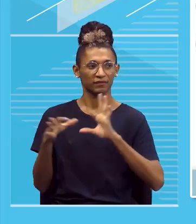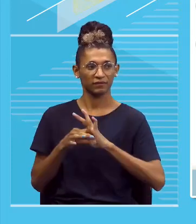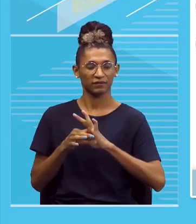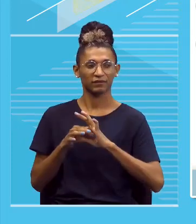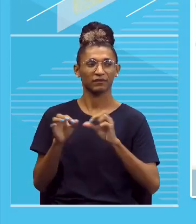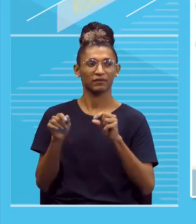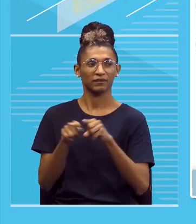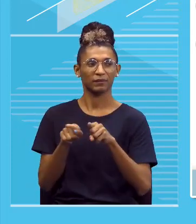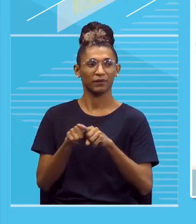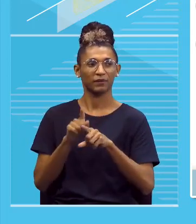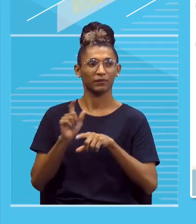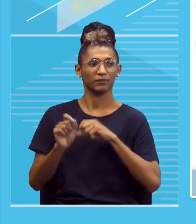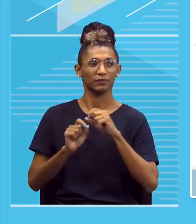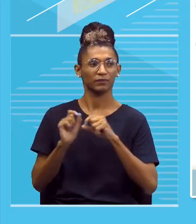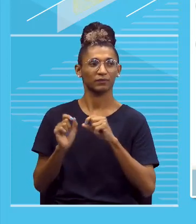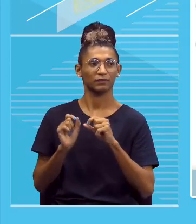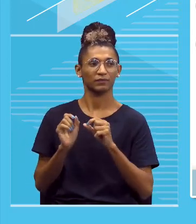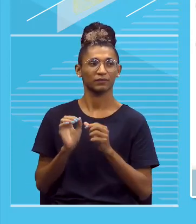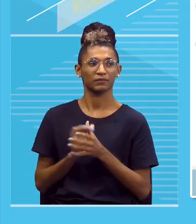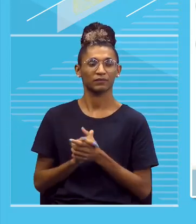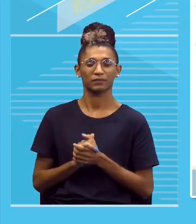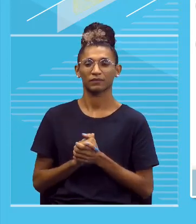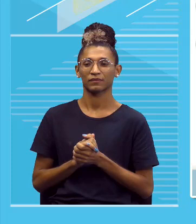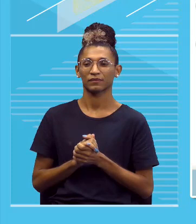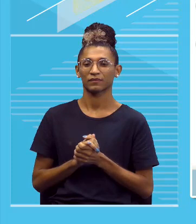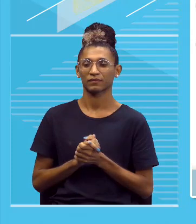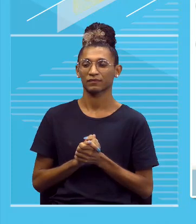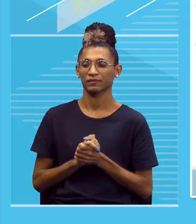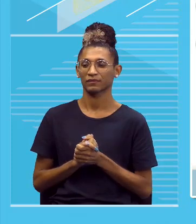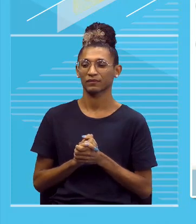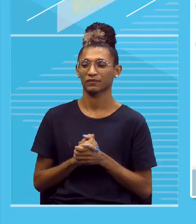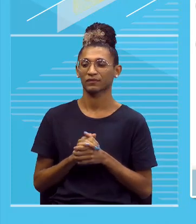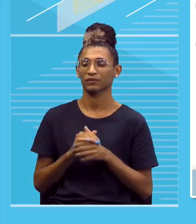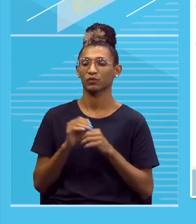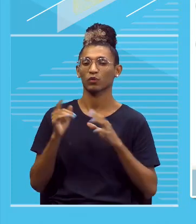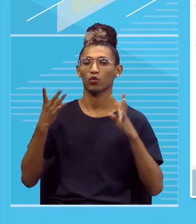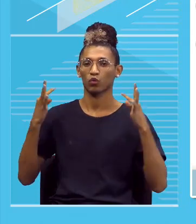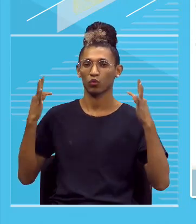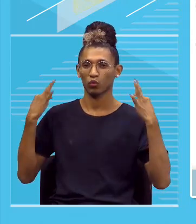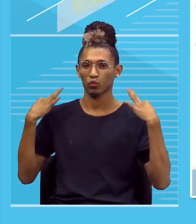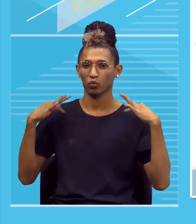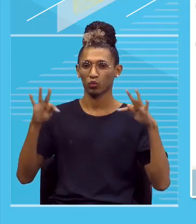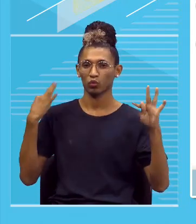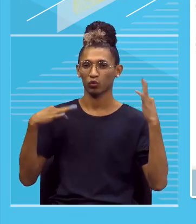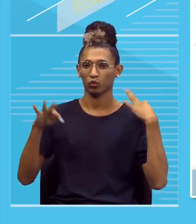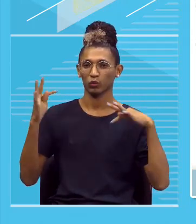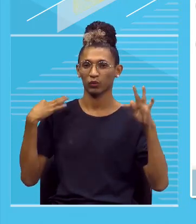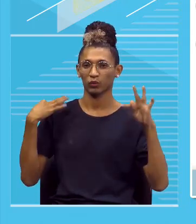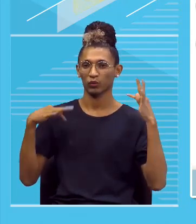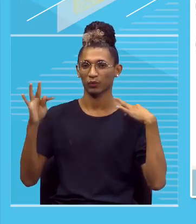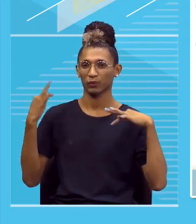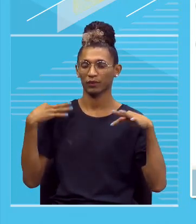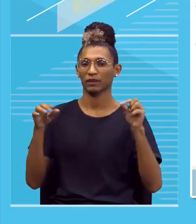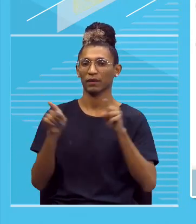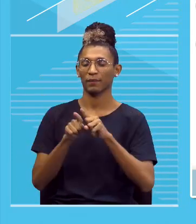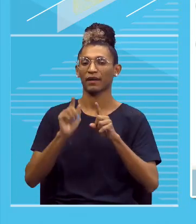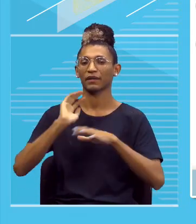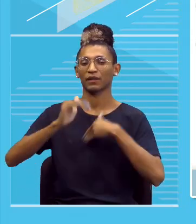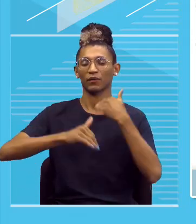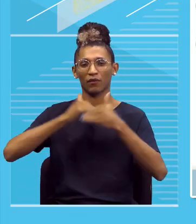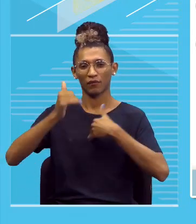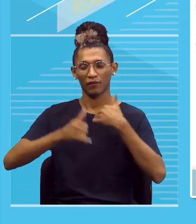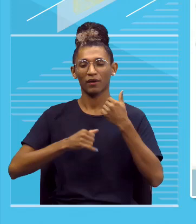ligada a questão do Turismo e evolui muito turma